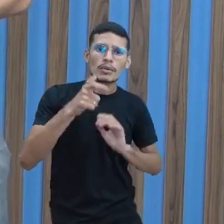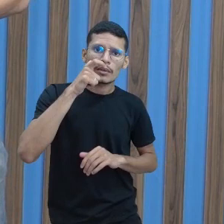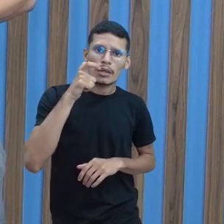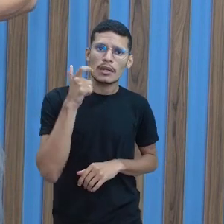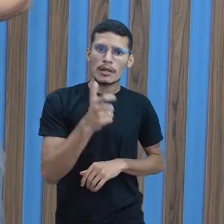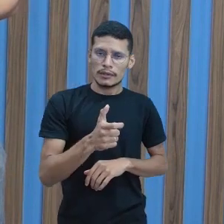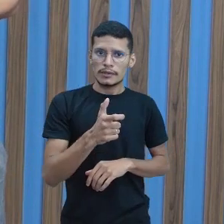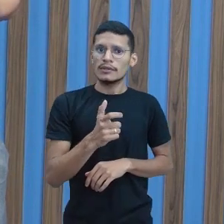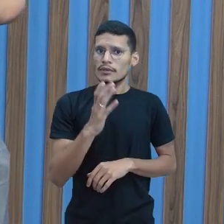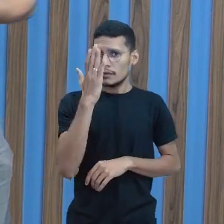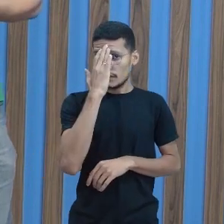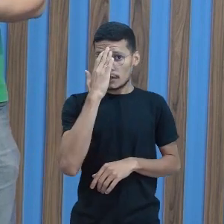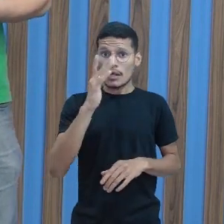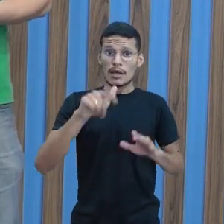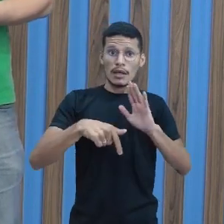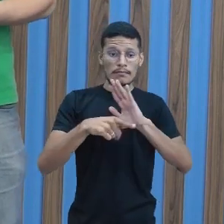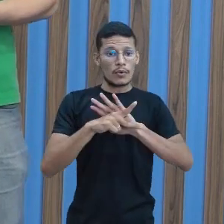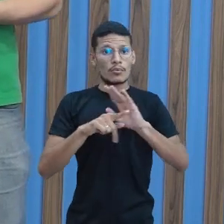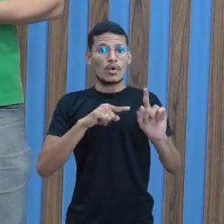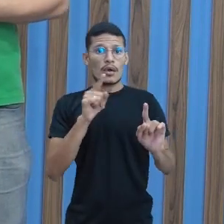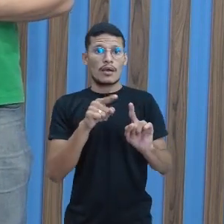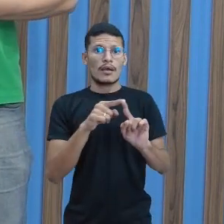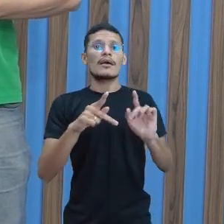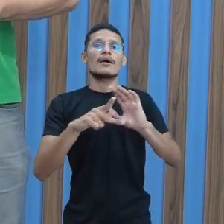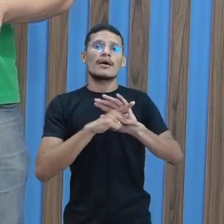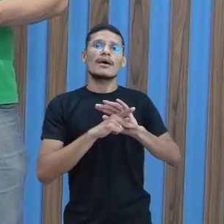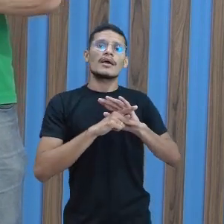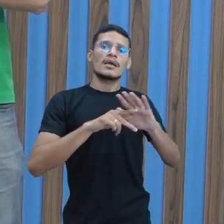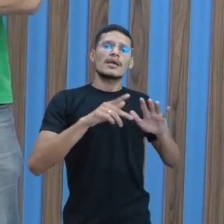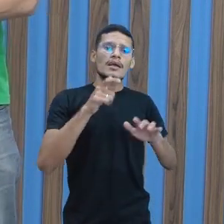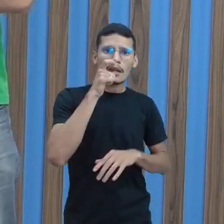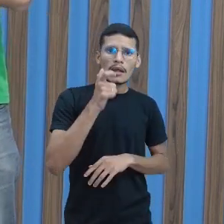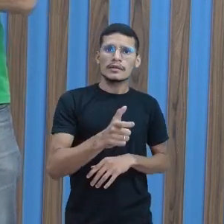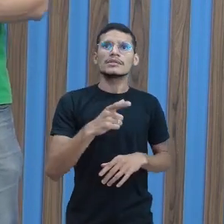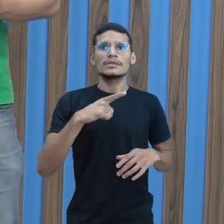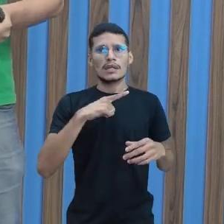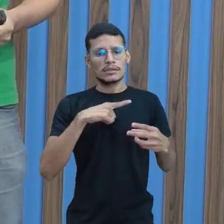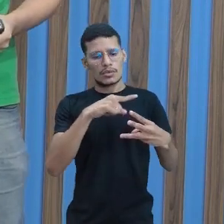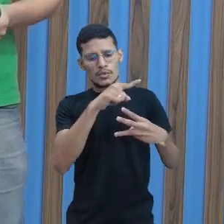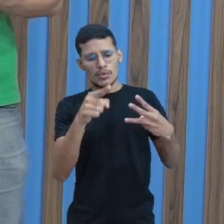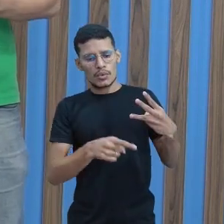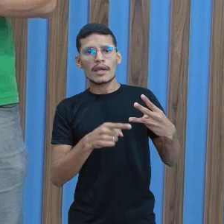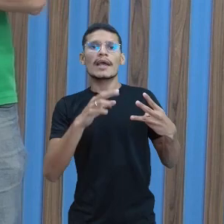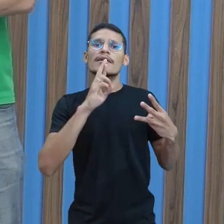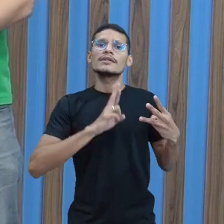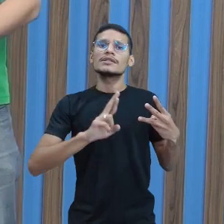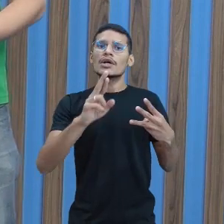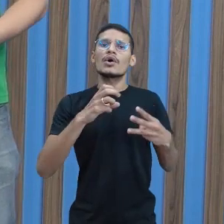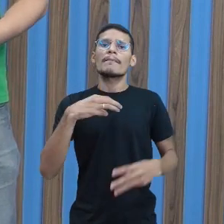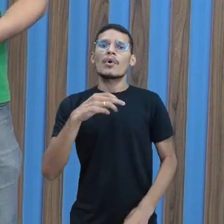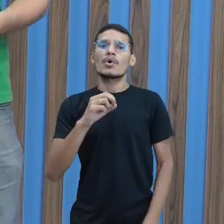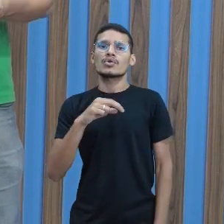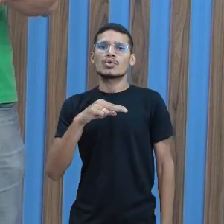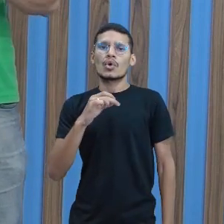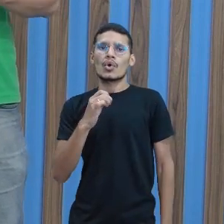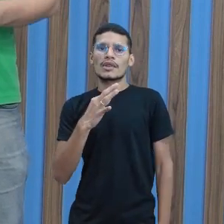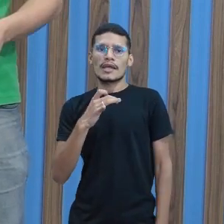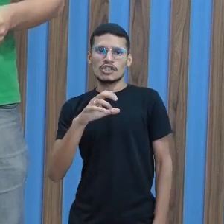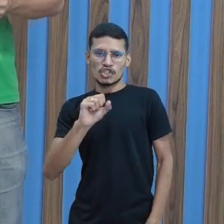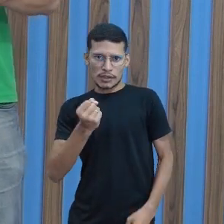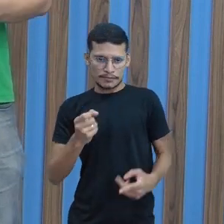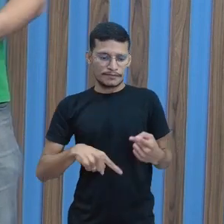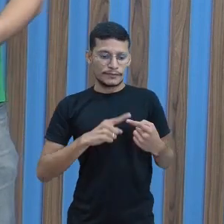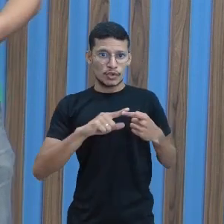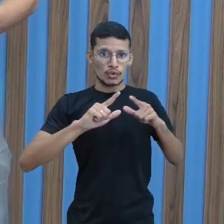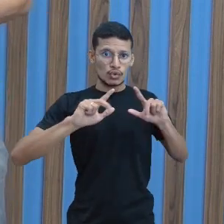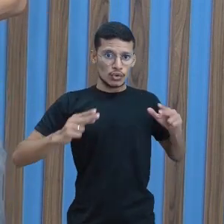interesse, ou melhor, que é objeto de grande interesse, pelo menos das três grandes religiões monoteístas do mundo: o